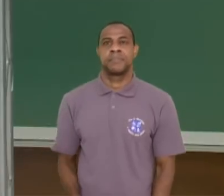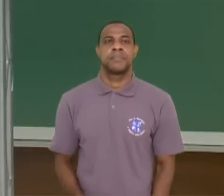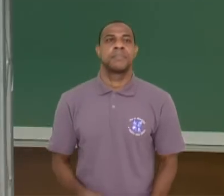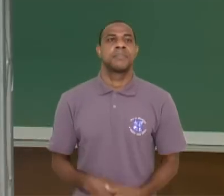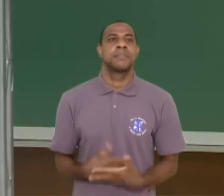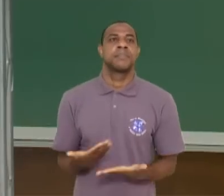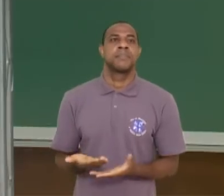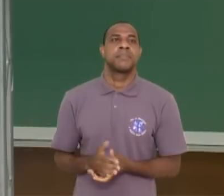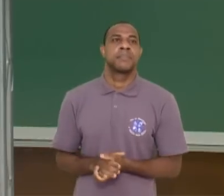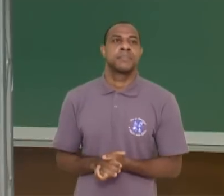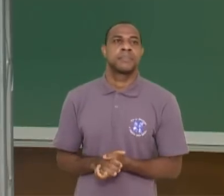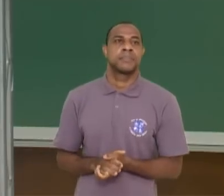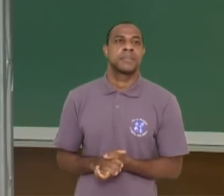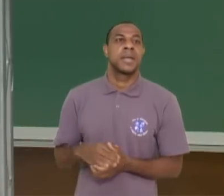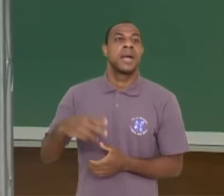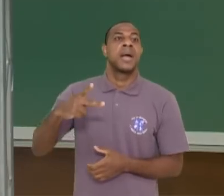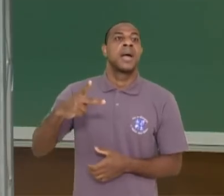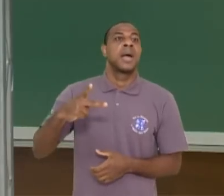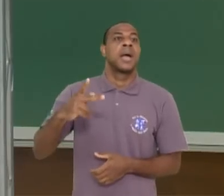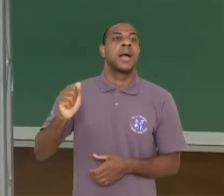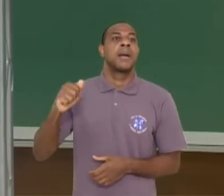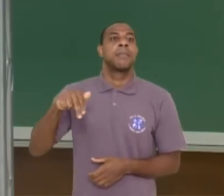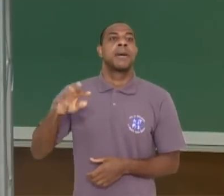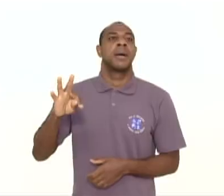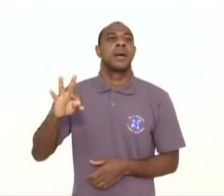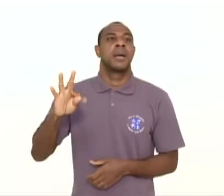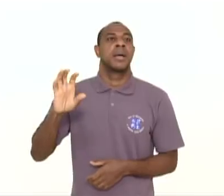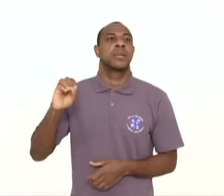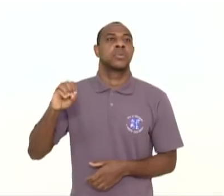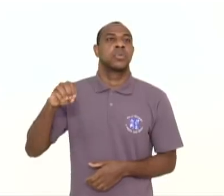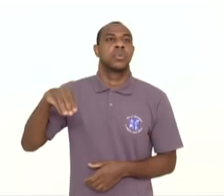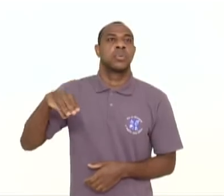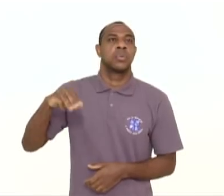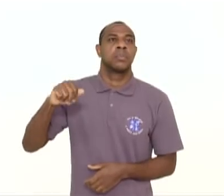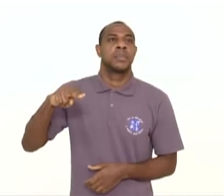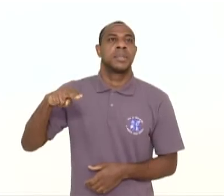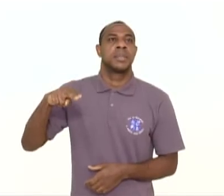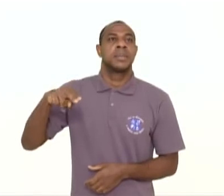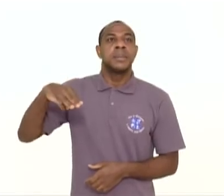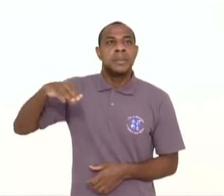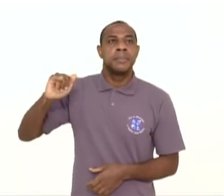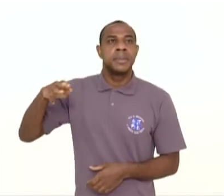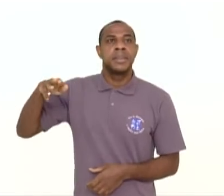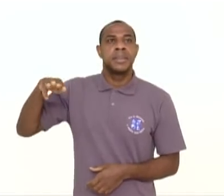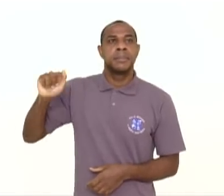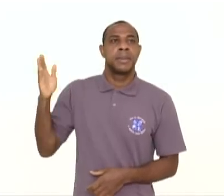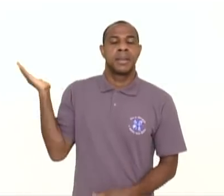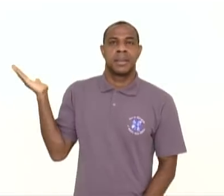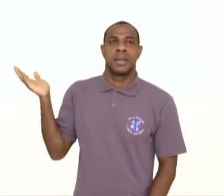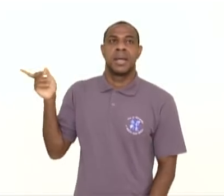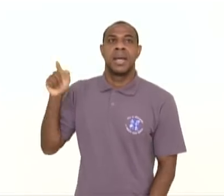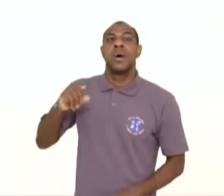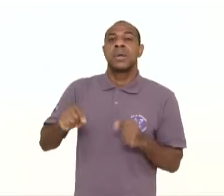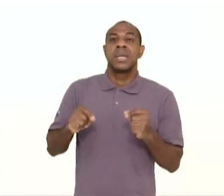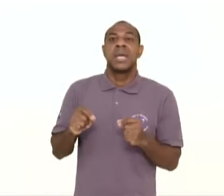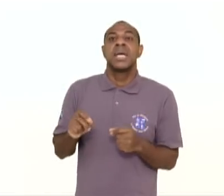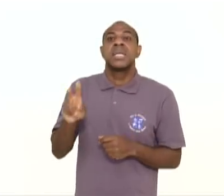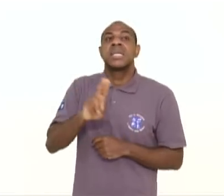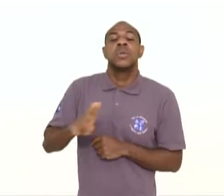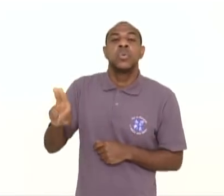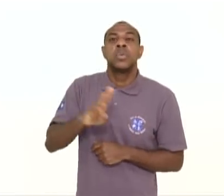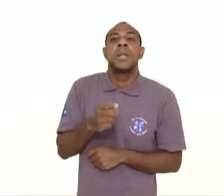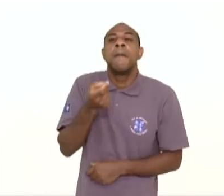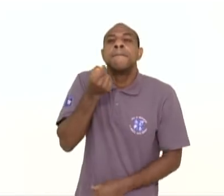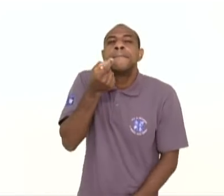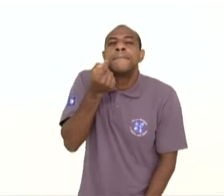pantomima, então o que vem a ser a pantomima, né? Então, é um teatro gestual que faz o menor uso possível de palavras e